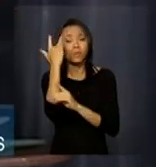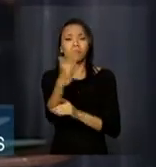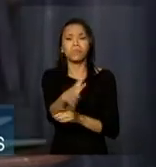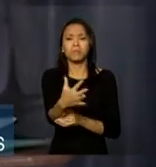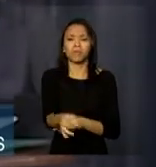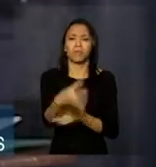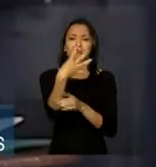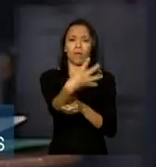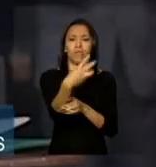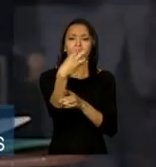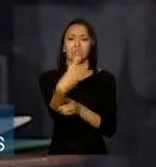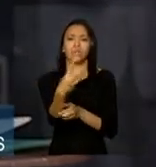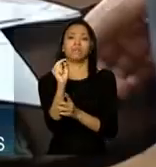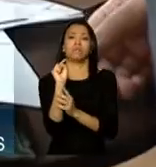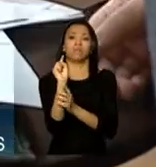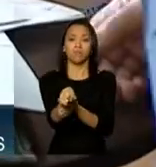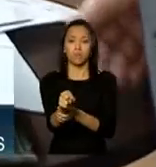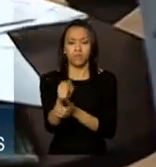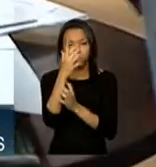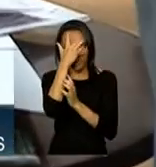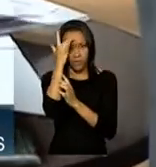de 43 mil habitantes.